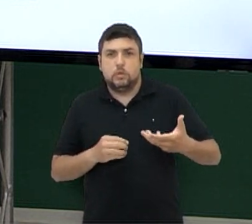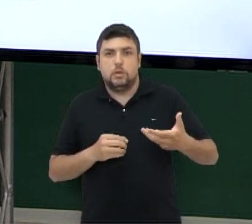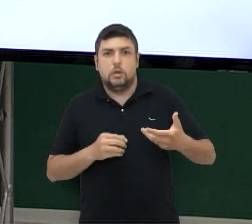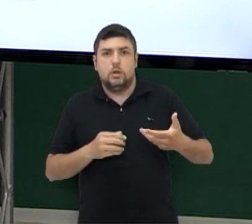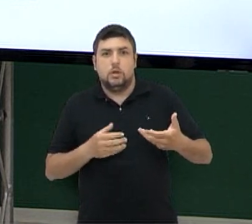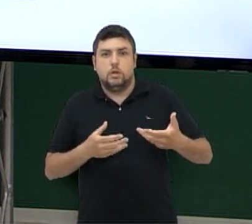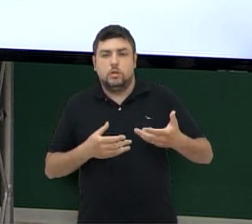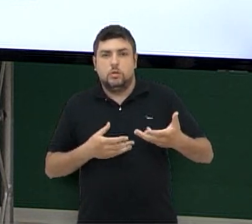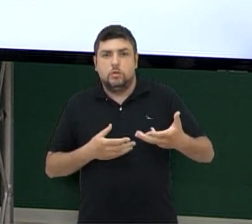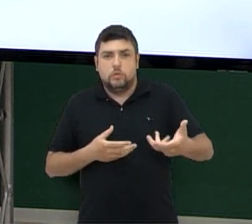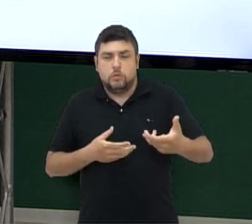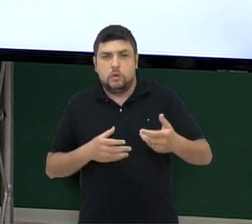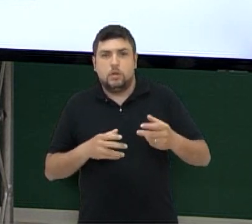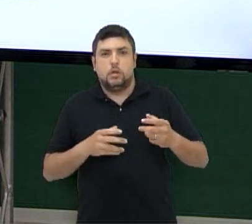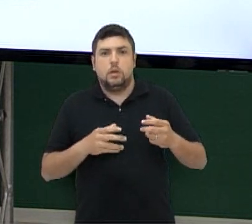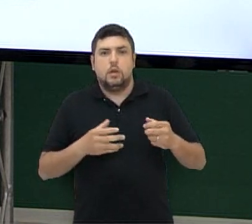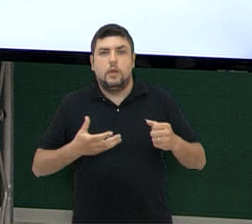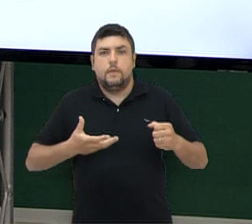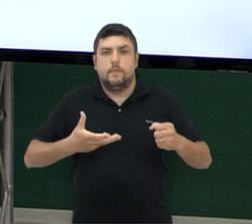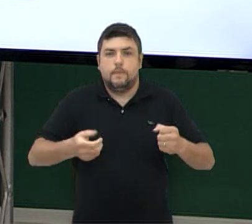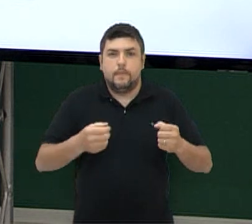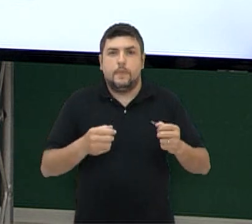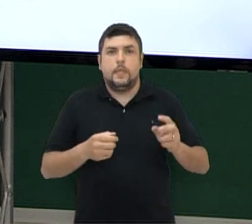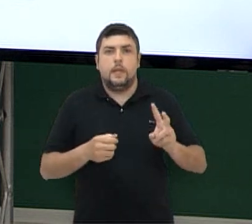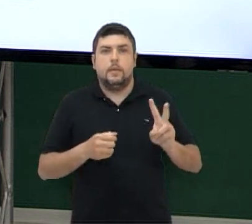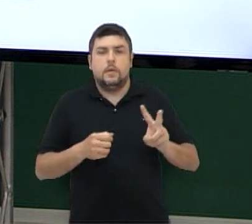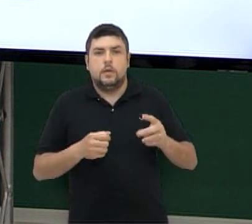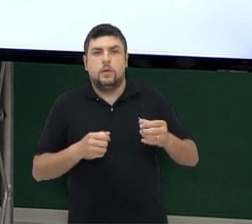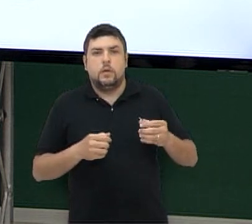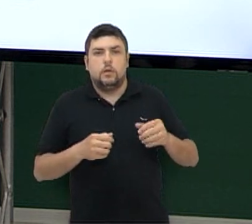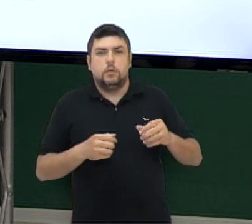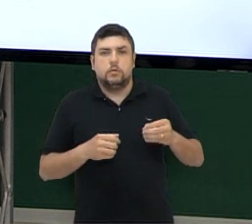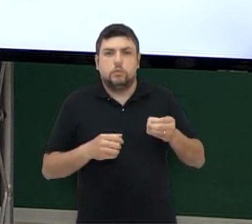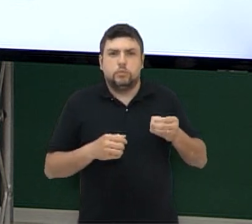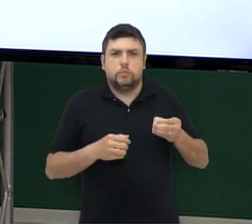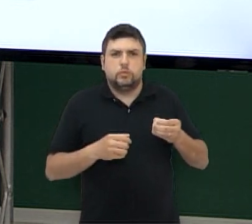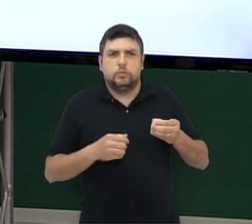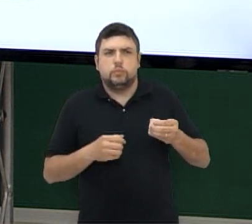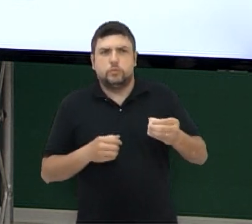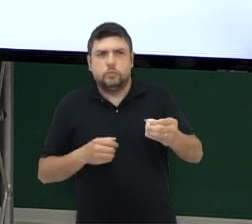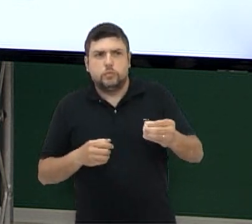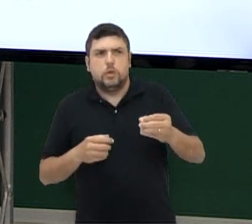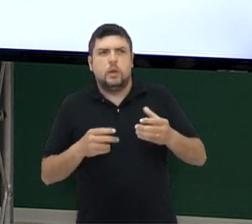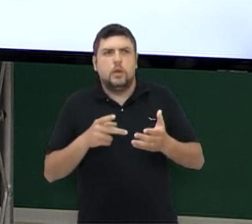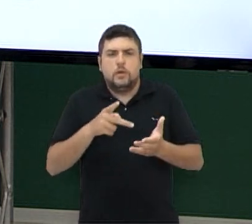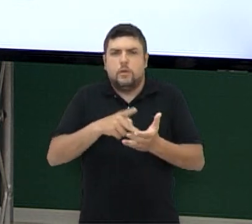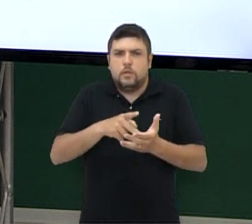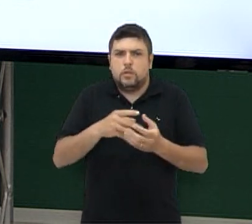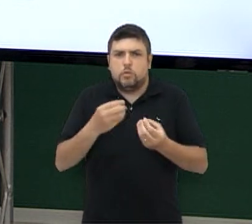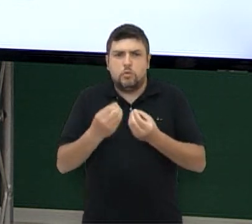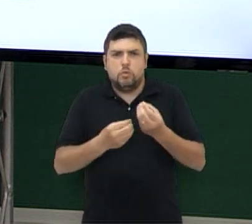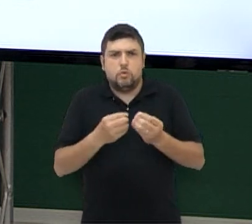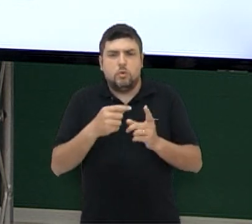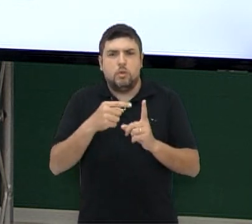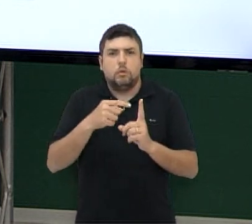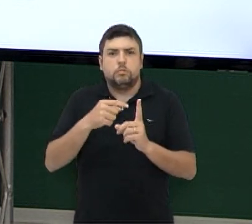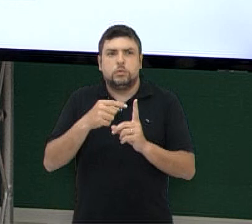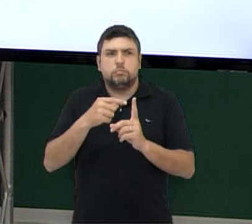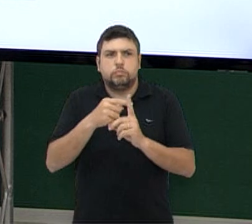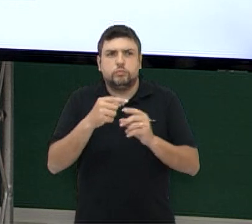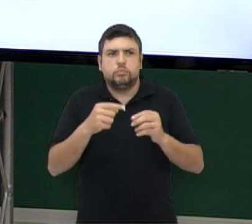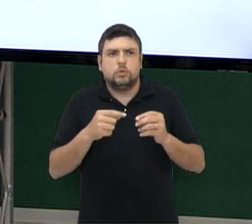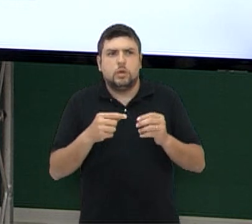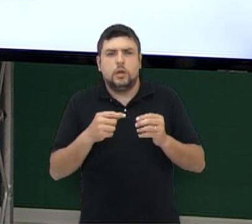Isso representa que nós temos um movimento acelerado. Isso quer dizer, na prática, que eles têm, na real, o mesmo sinal. Ou seja, o